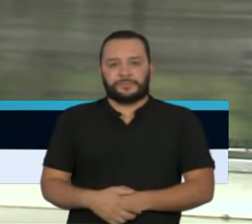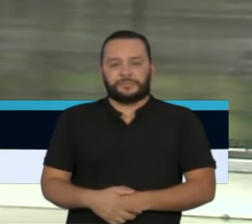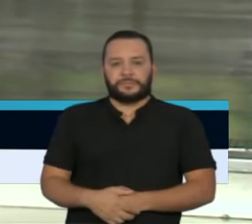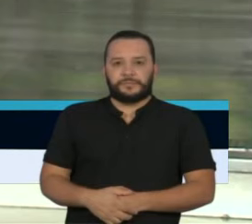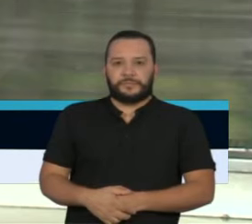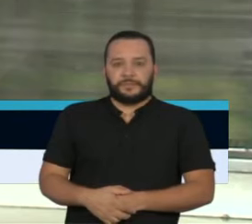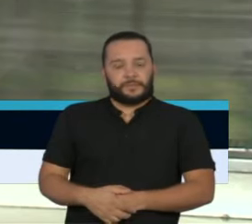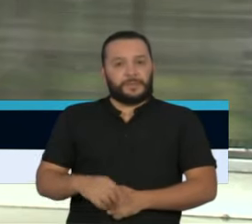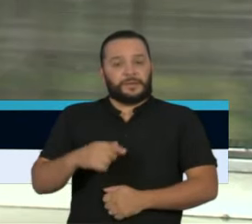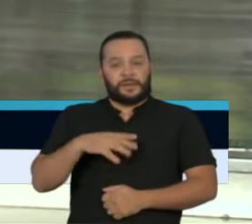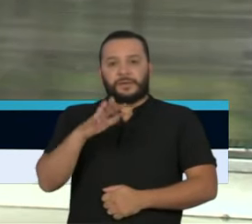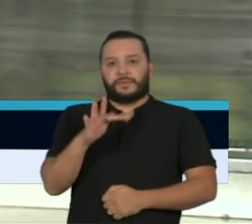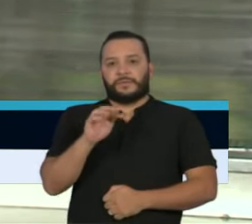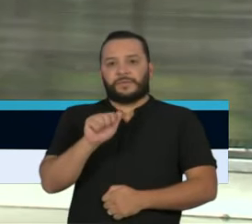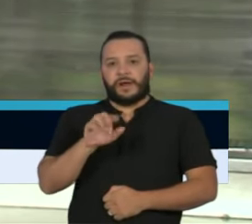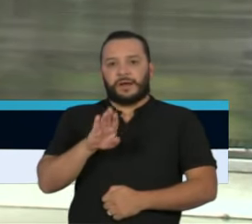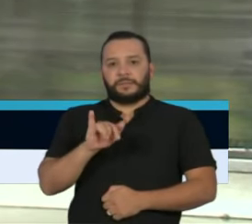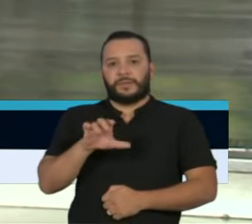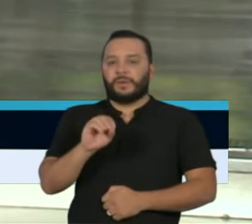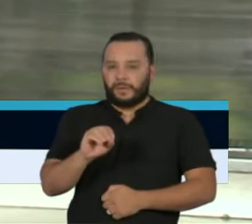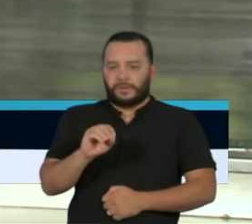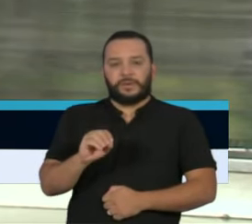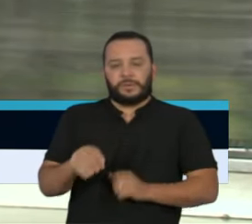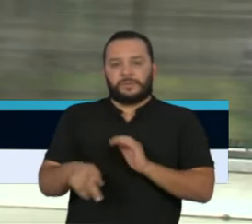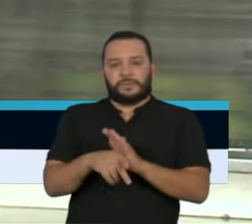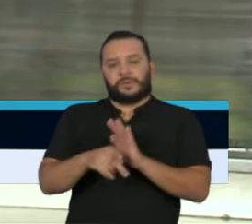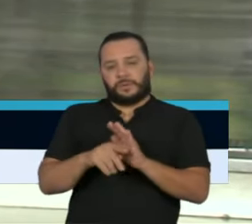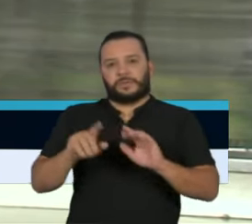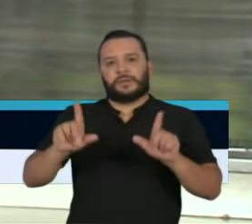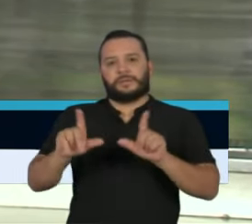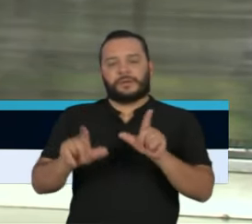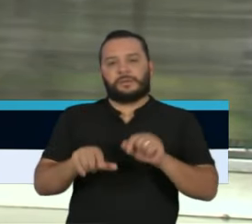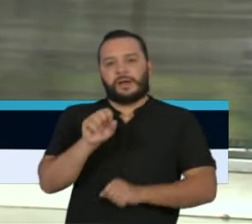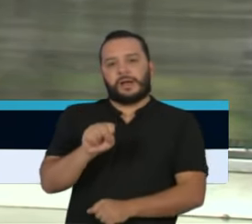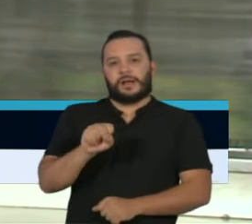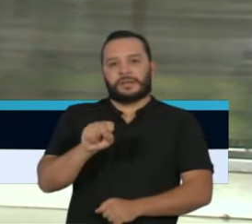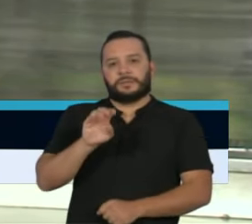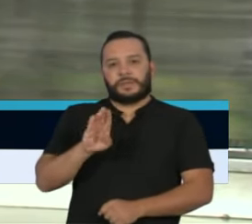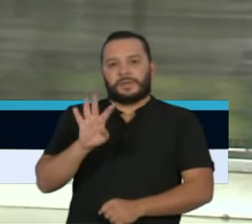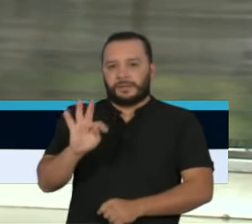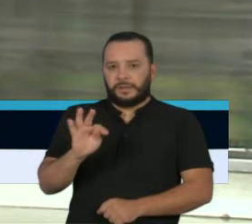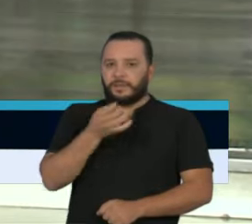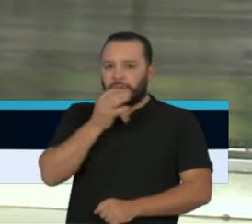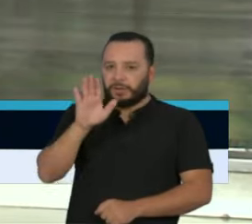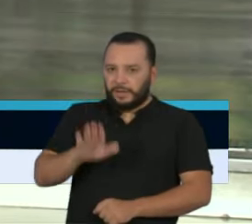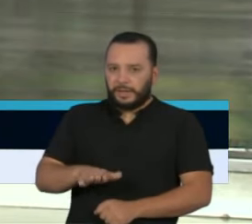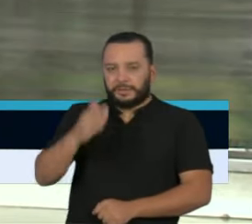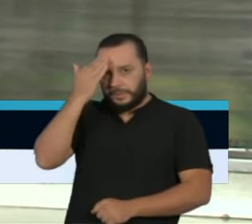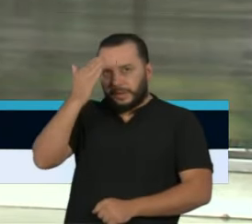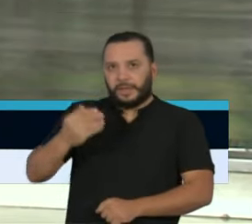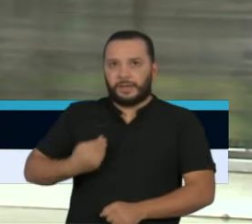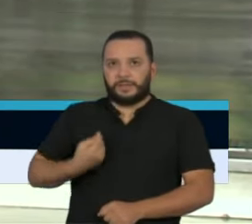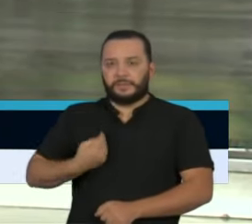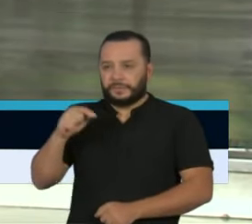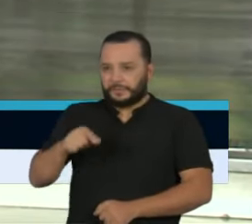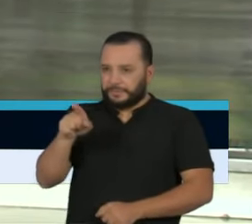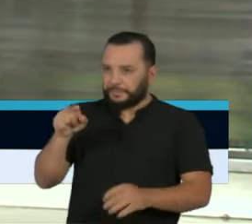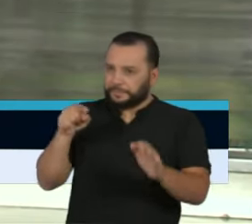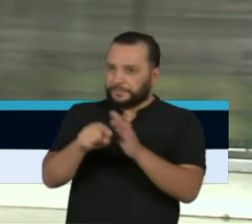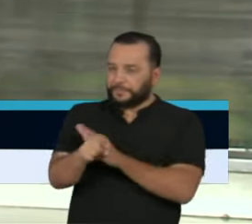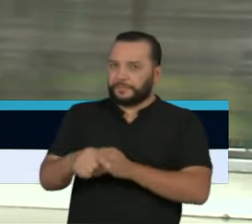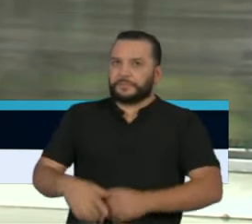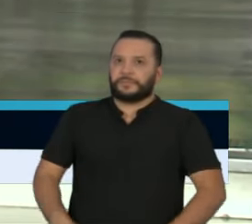jornalista Fábio Diamante, do SBT. Fábio, mais uma vez, boa tarde, obrigado pela sua presença. Sua pergunta, por